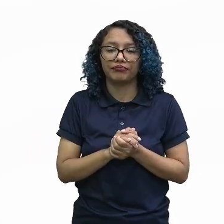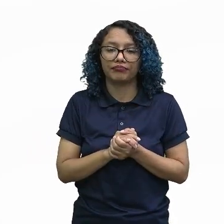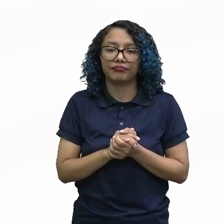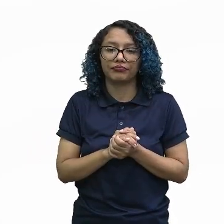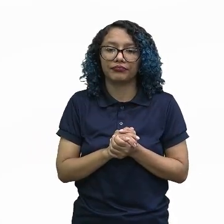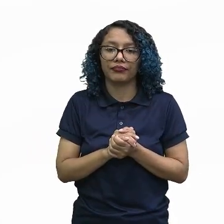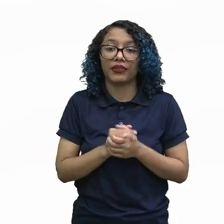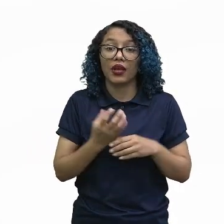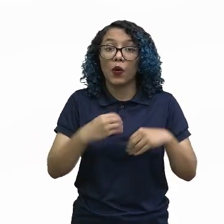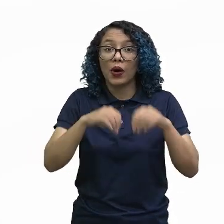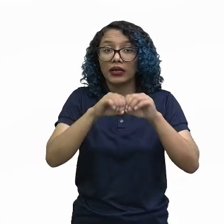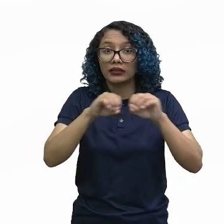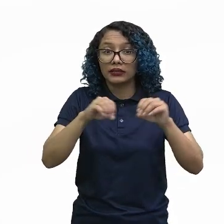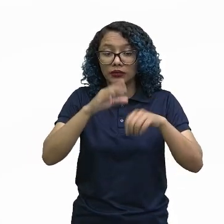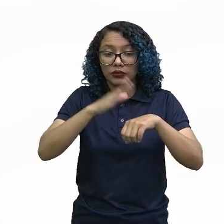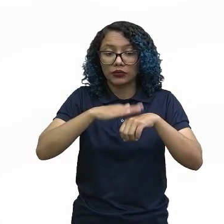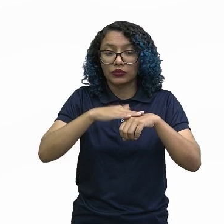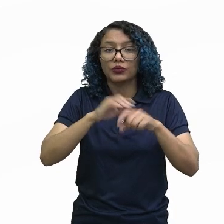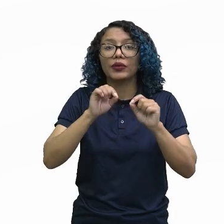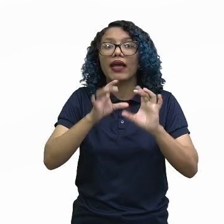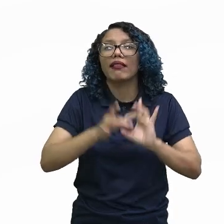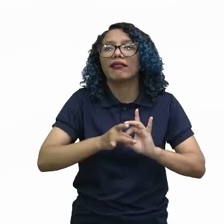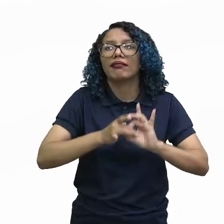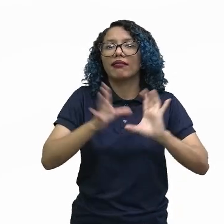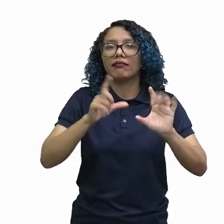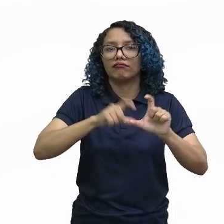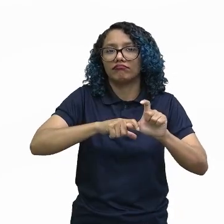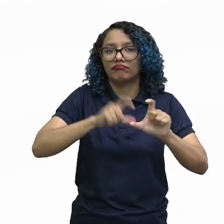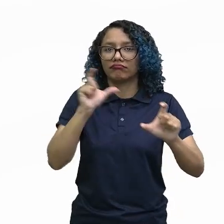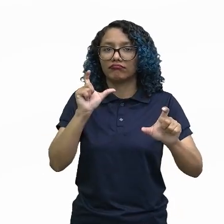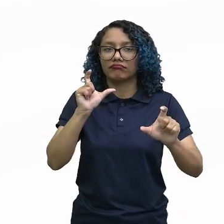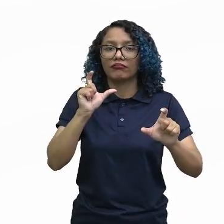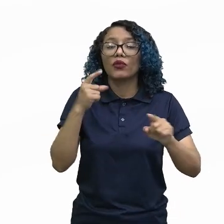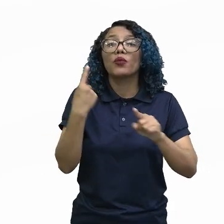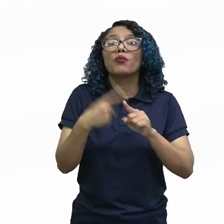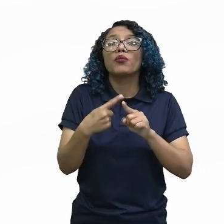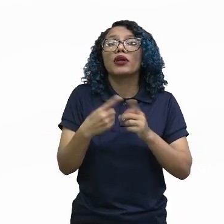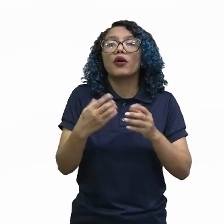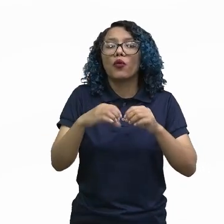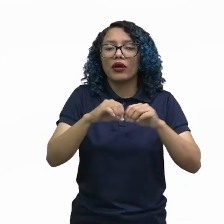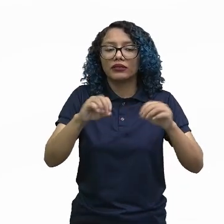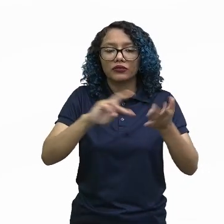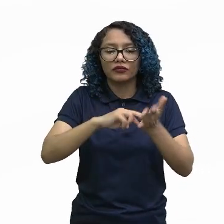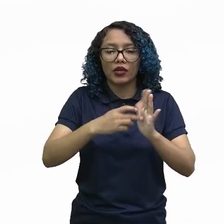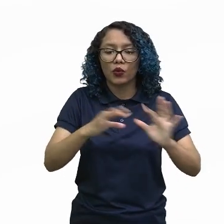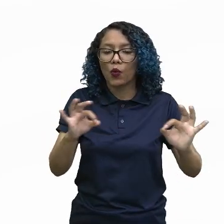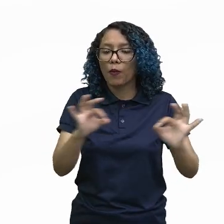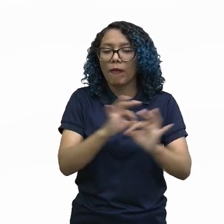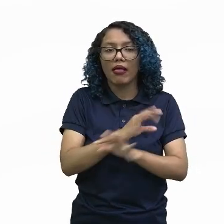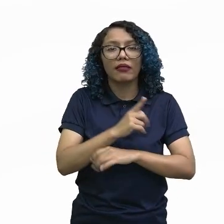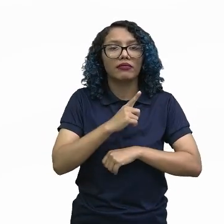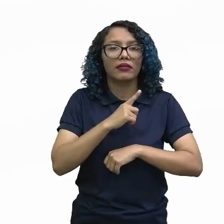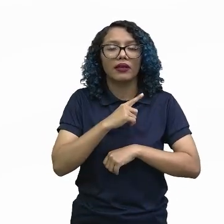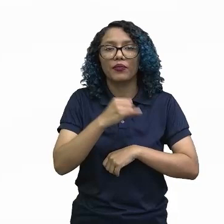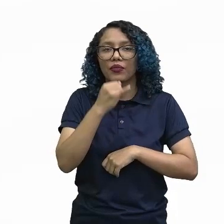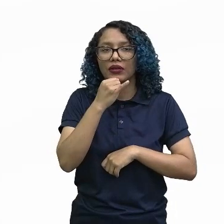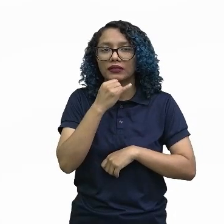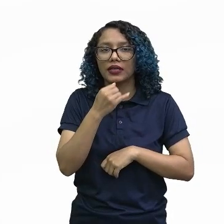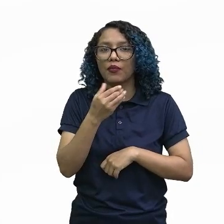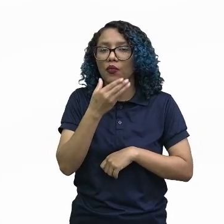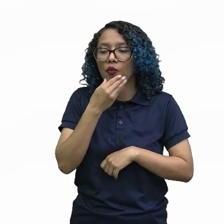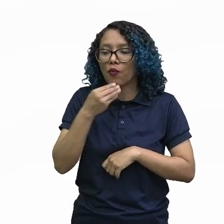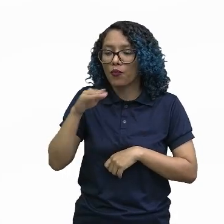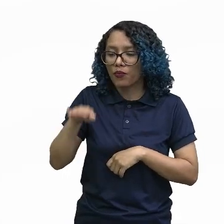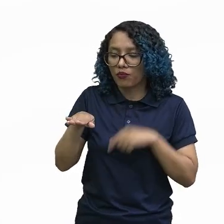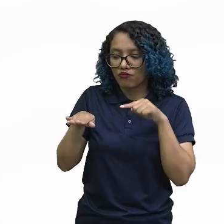orações independentes. Por que elas são independentes? Porque elas podem ter o sentido completo. Né? Eu posso dizer, o menino